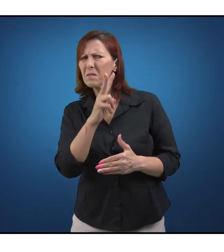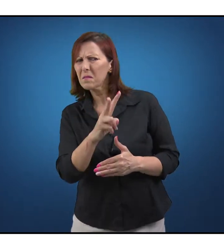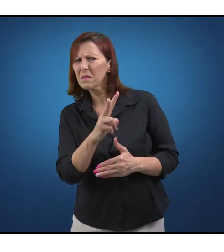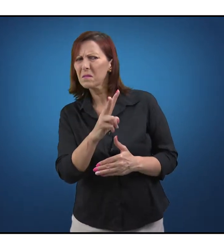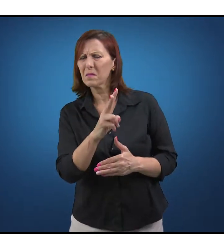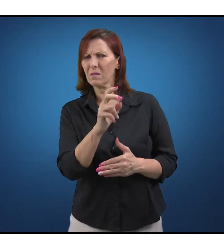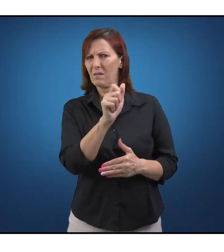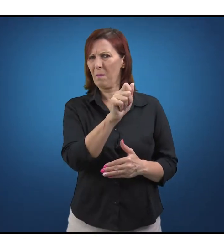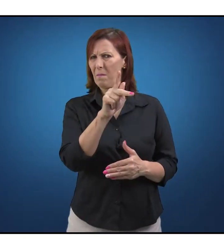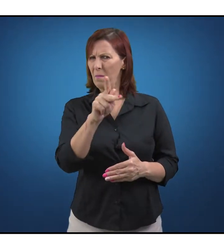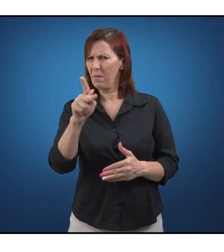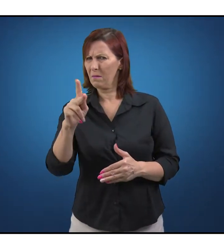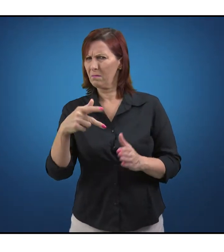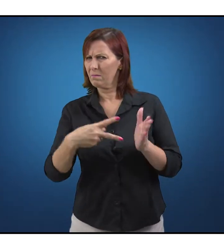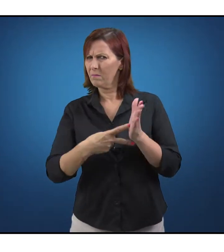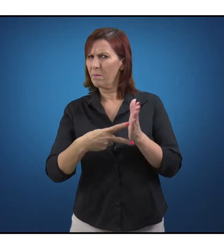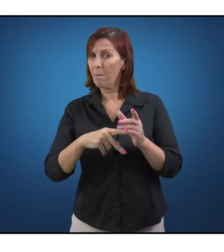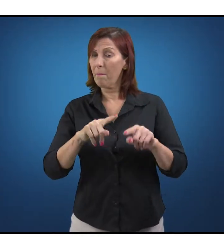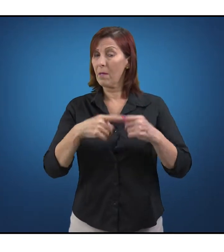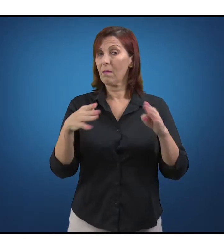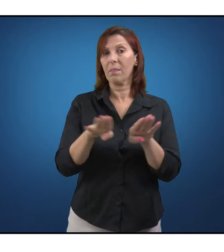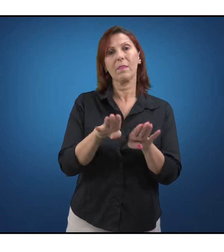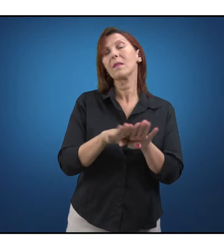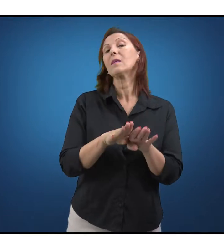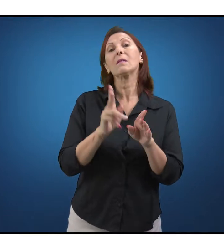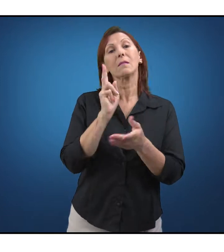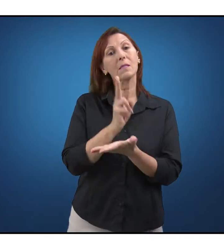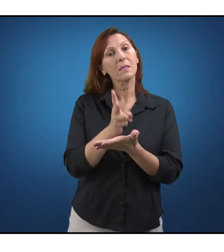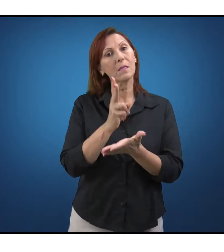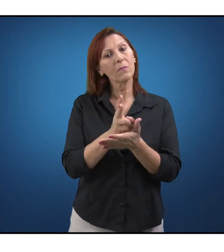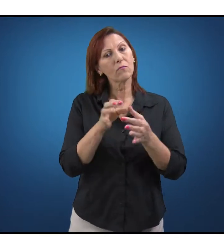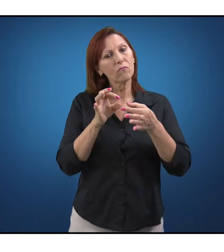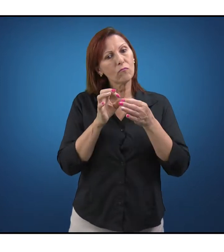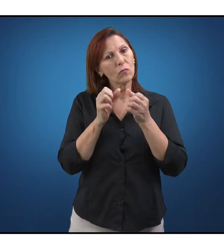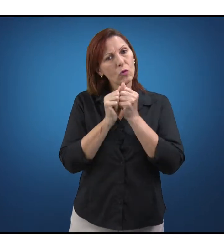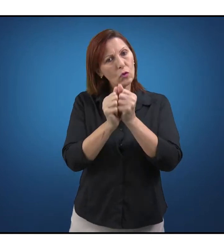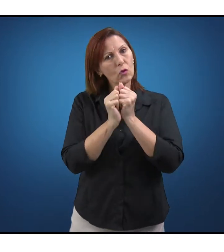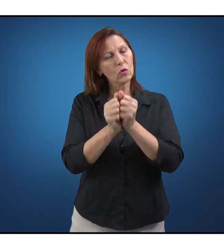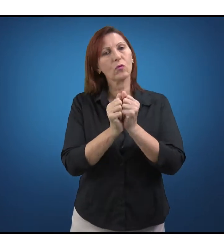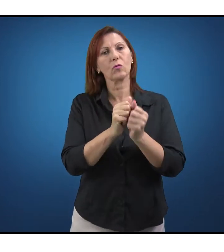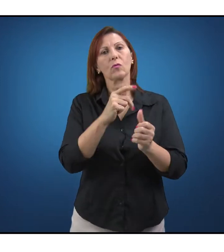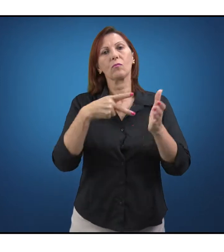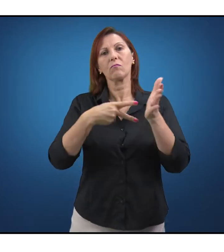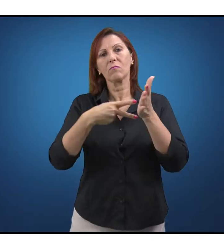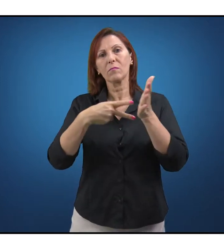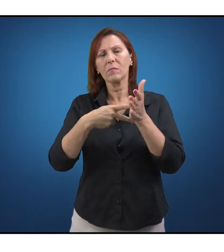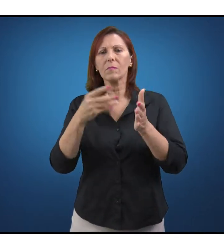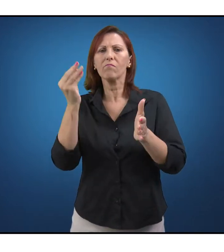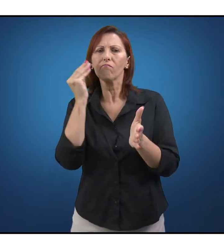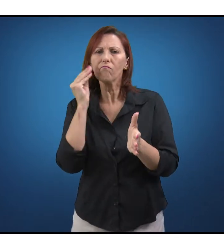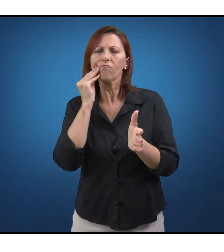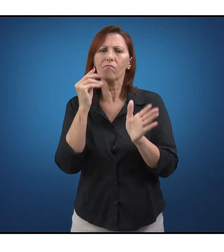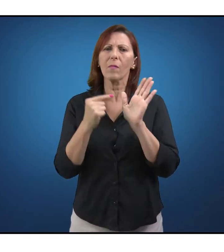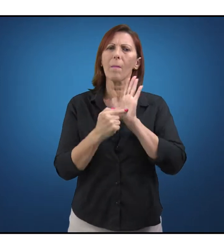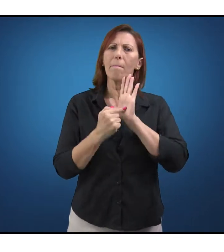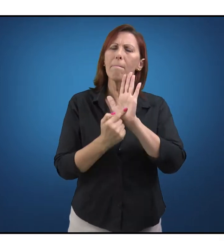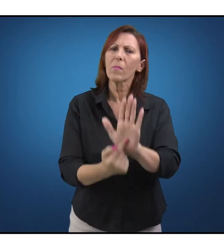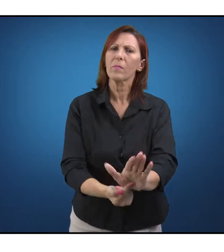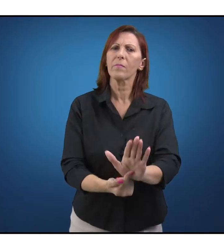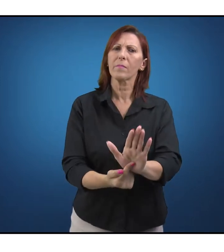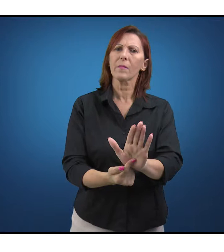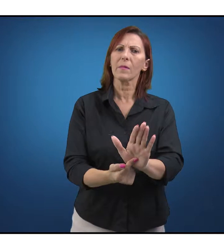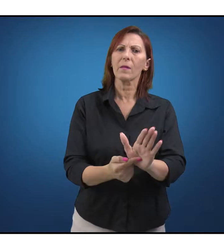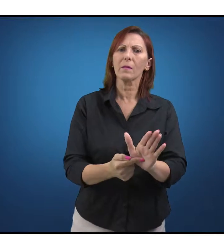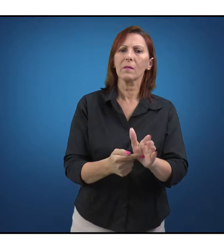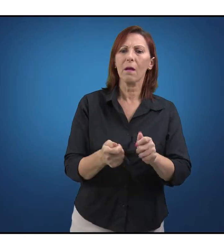Sindicato, mas, por outro lado, né, sempre estavam junto com o sindicato tentando mostrar a melhor forma de